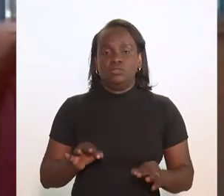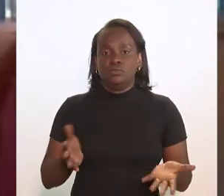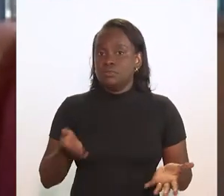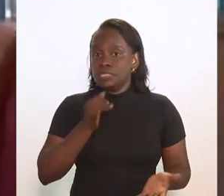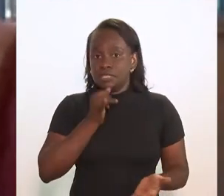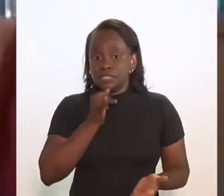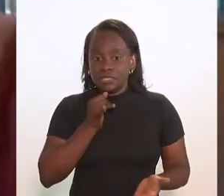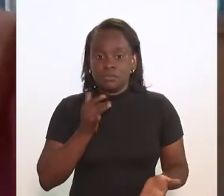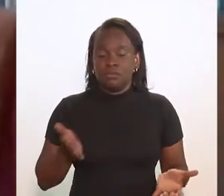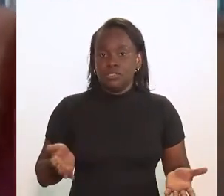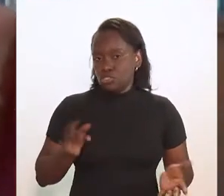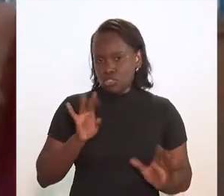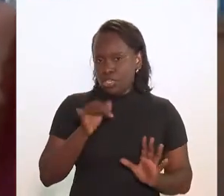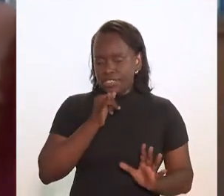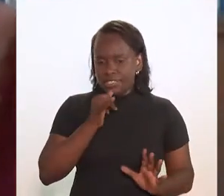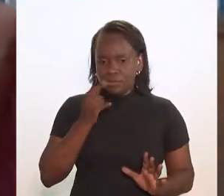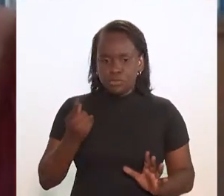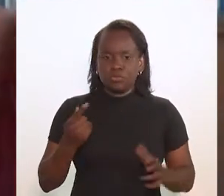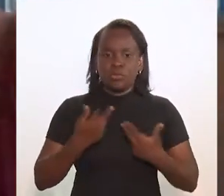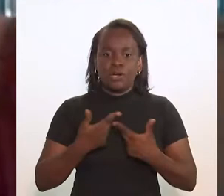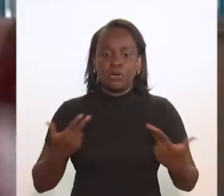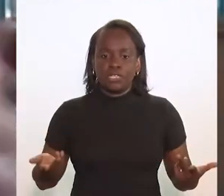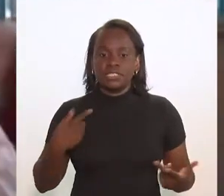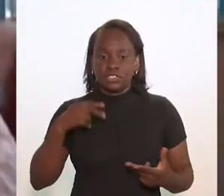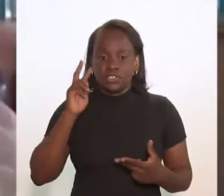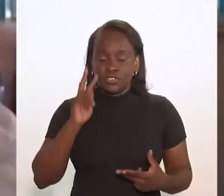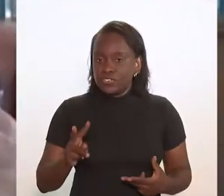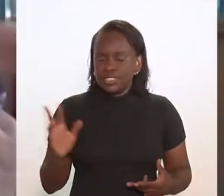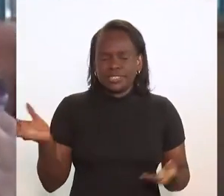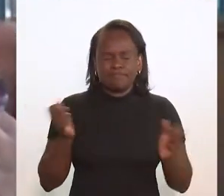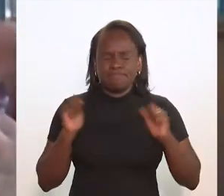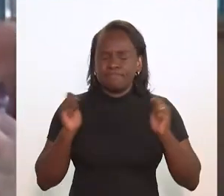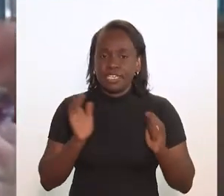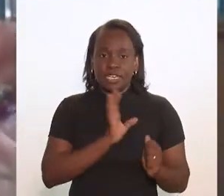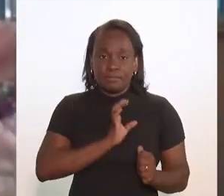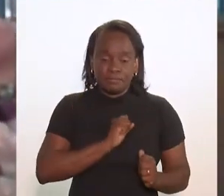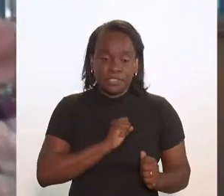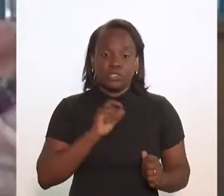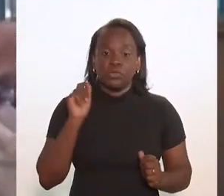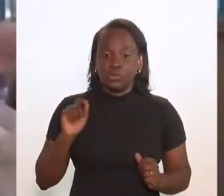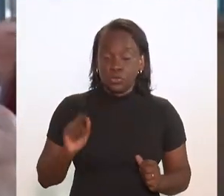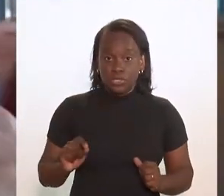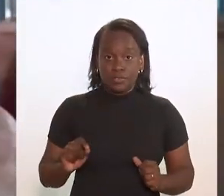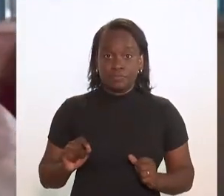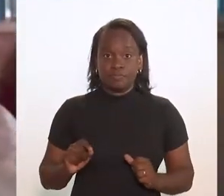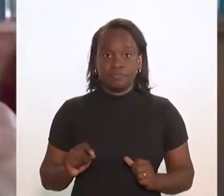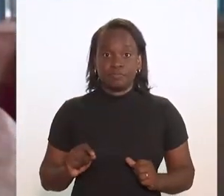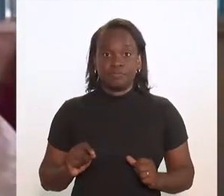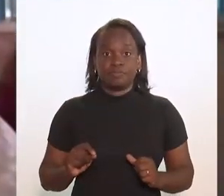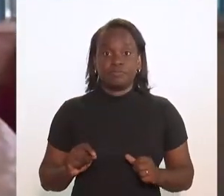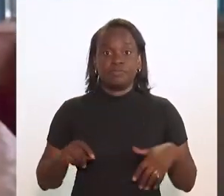concretas. Por exemplo, só um exemplo de uma coisa que eu vi e adorei,